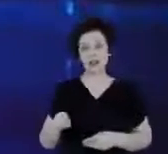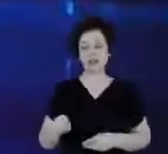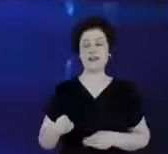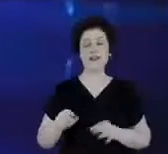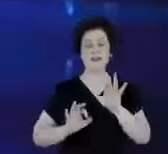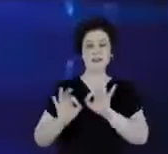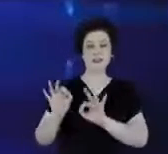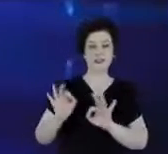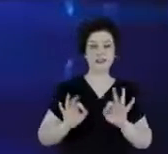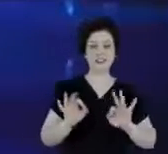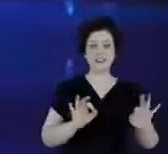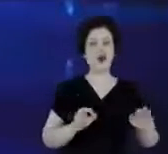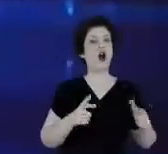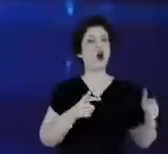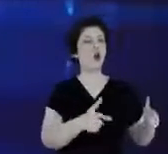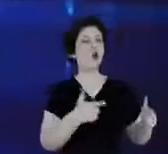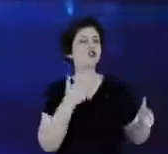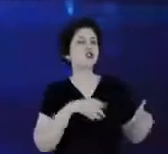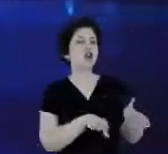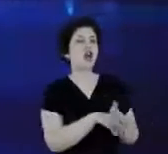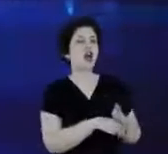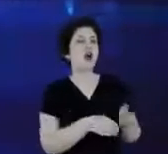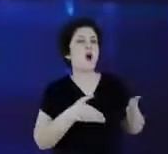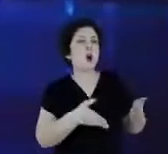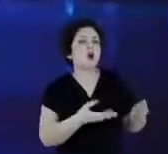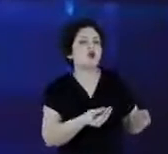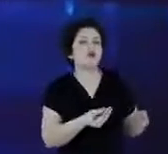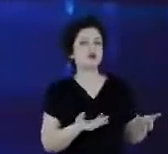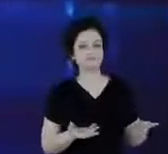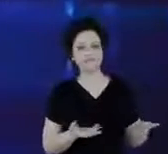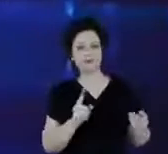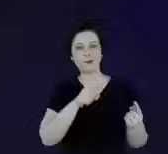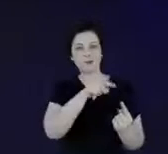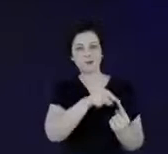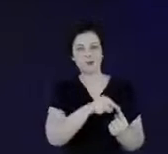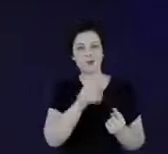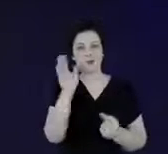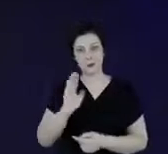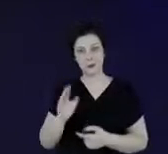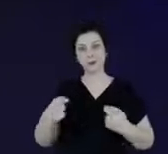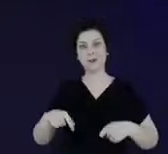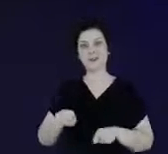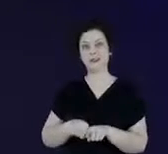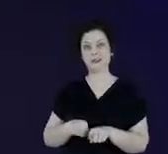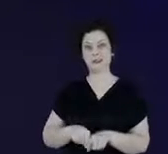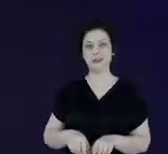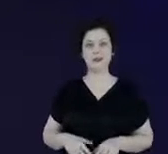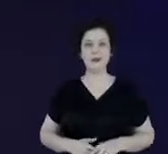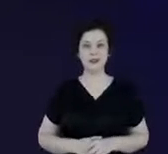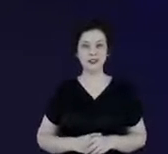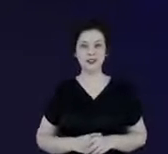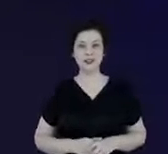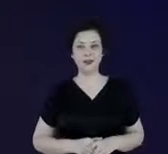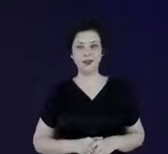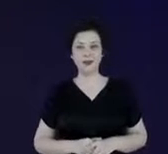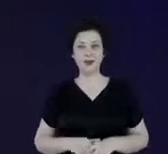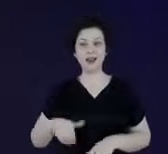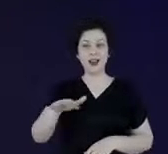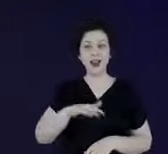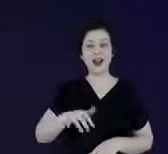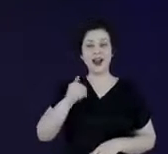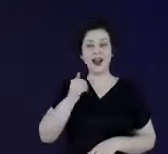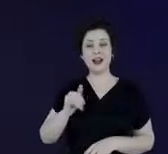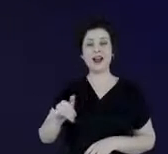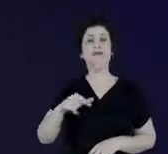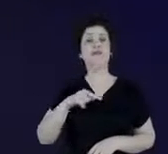planejamento onde queremos chegar é fundamental para a gente ter isso claro aqui no Brasil também obrigado Ronaldo excelente do setor elétrico a